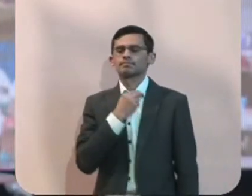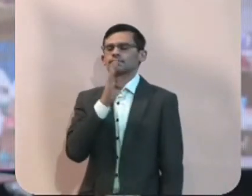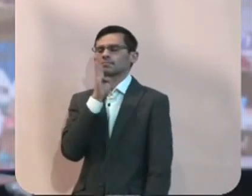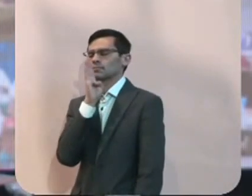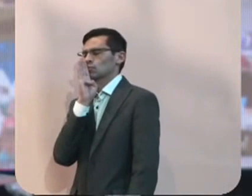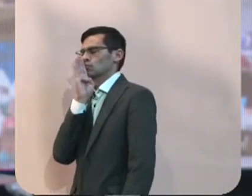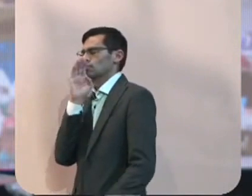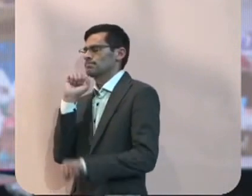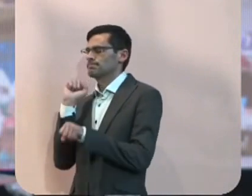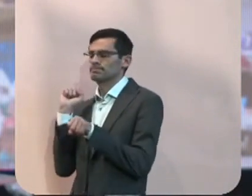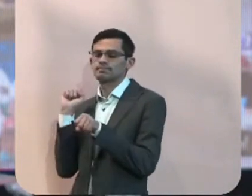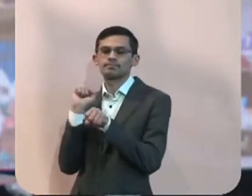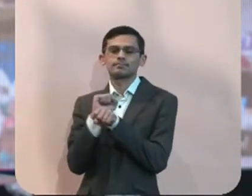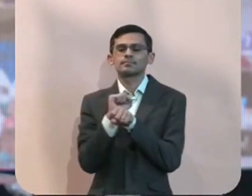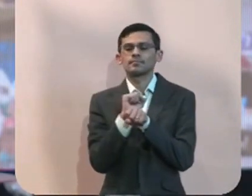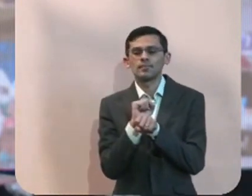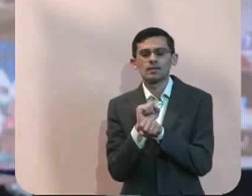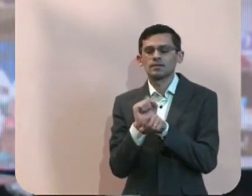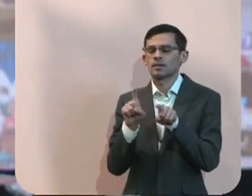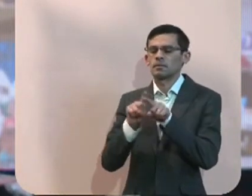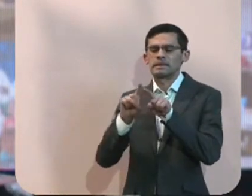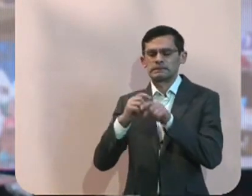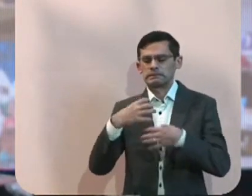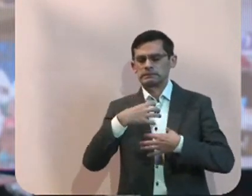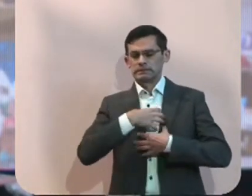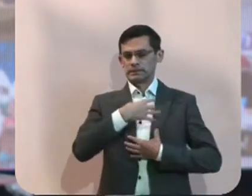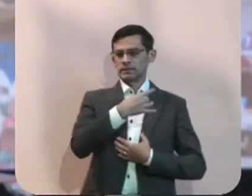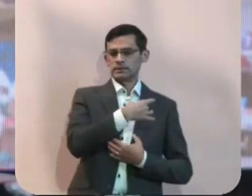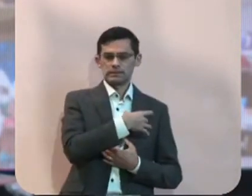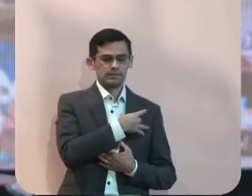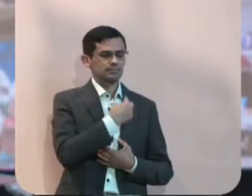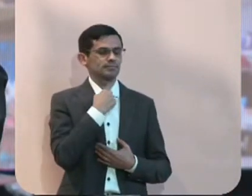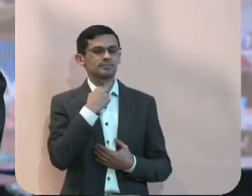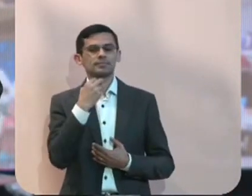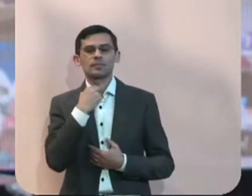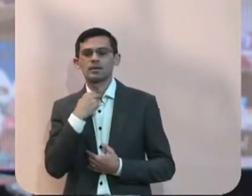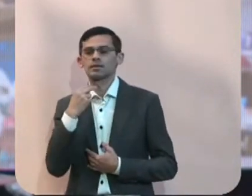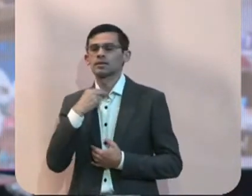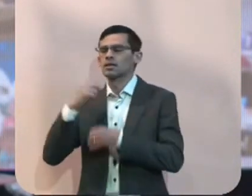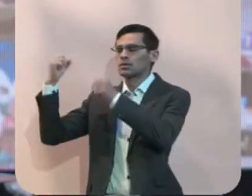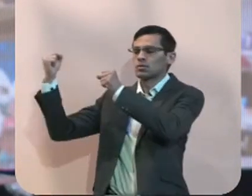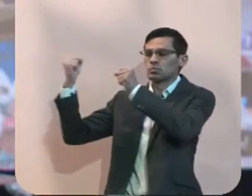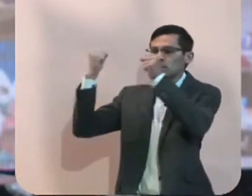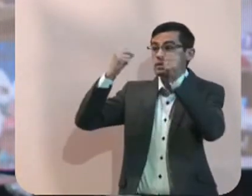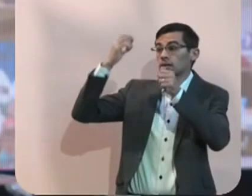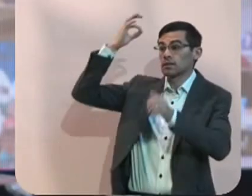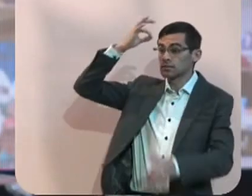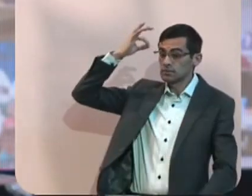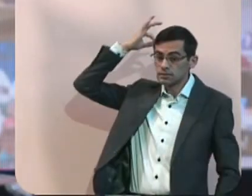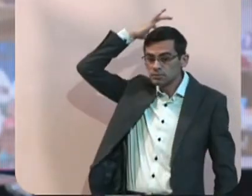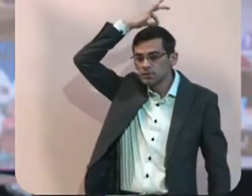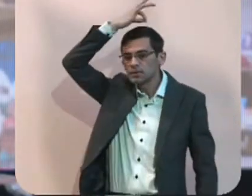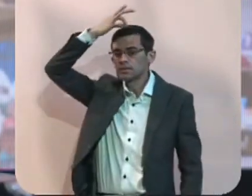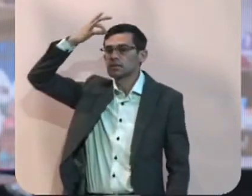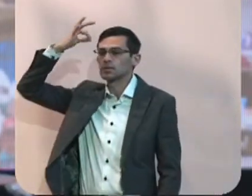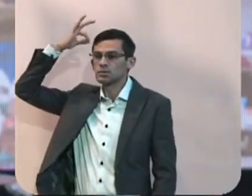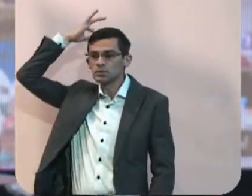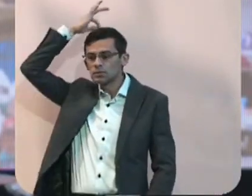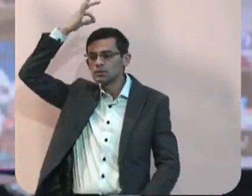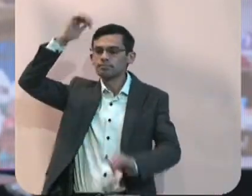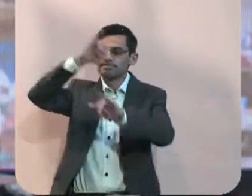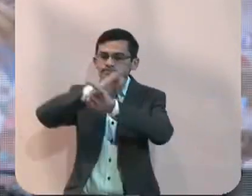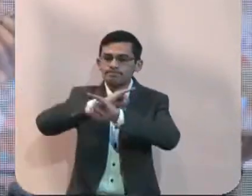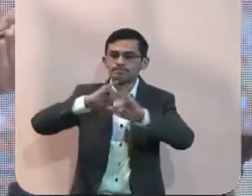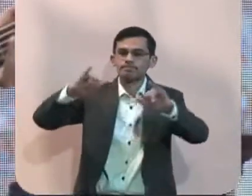Não posso me calar, nem me acovardar. No poder do